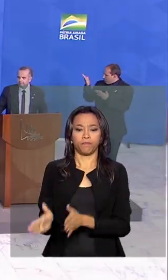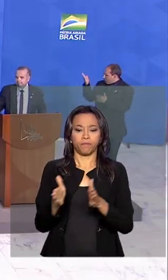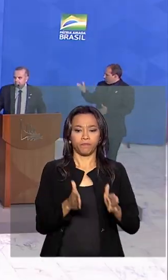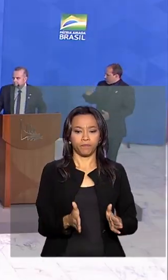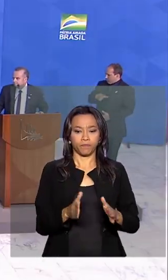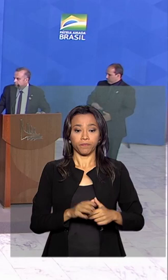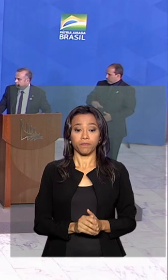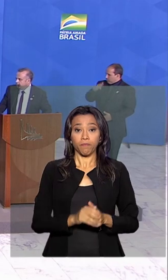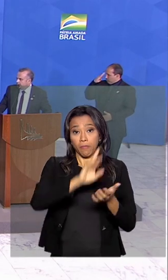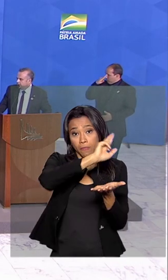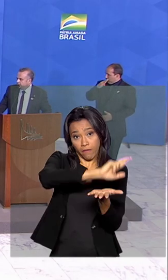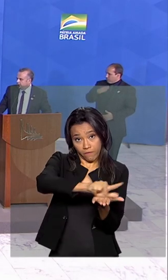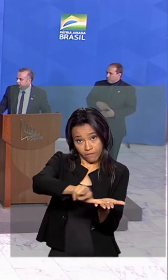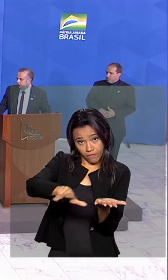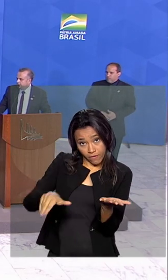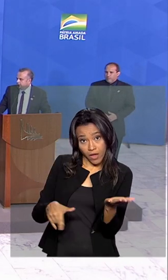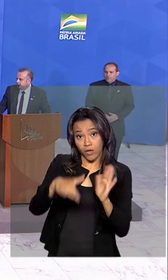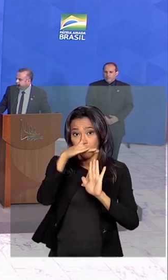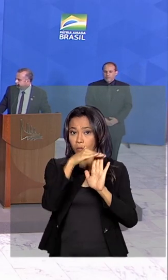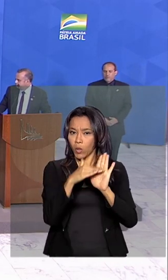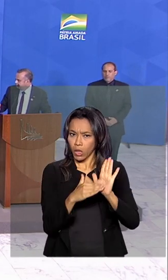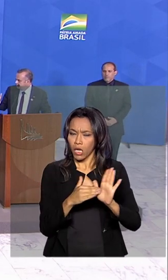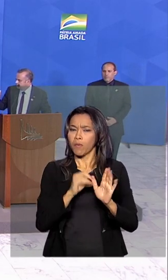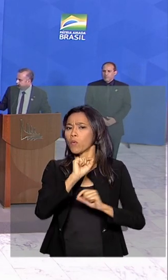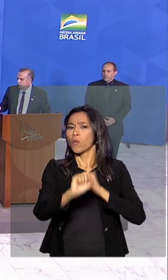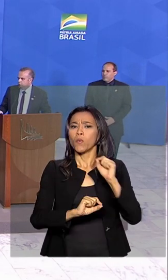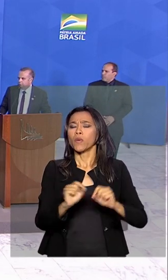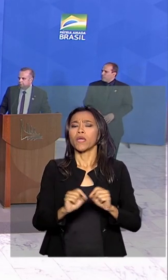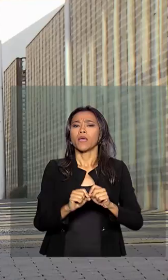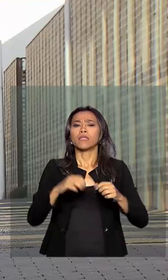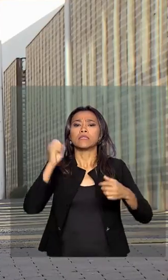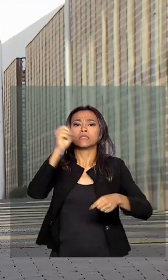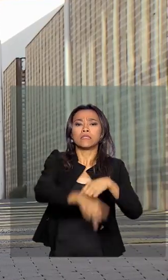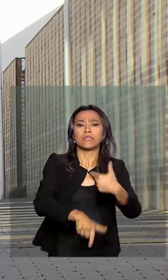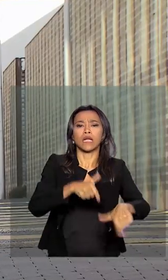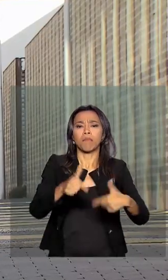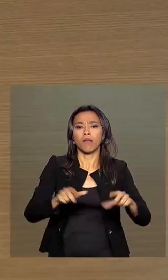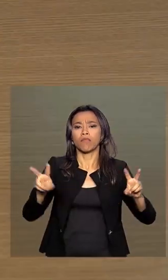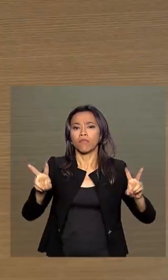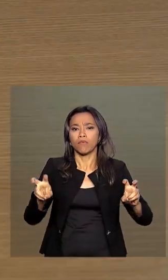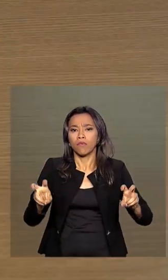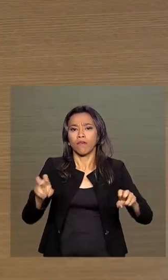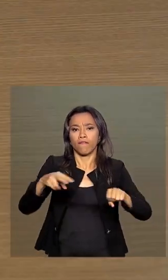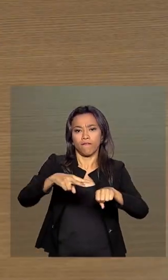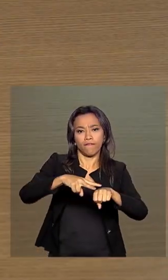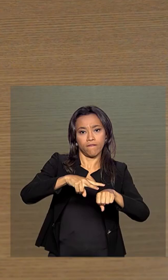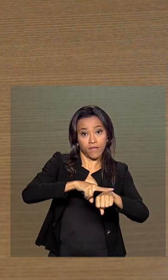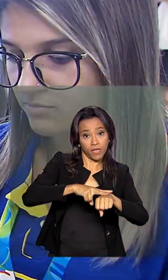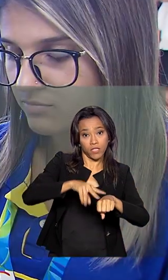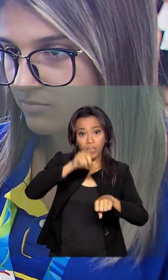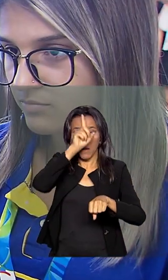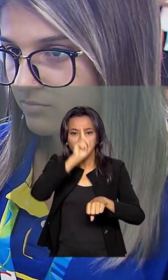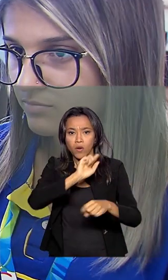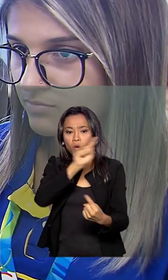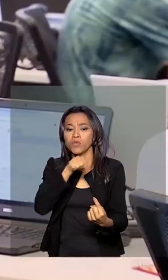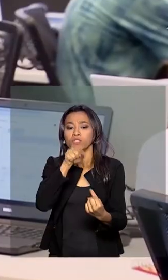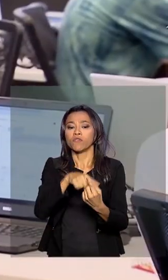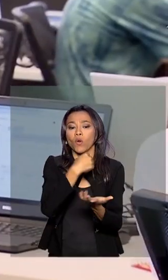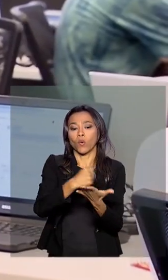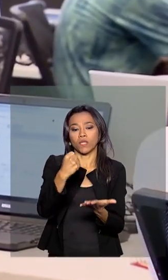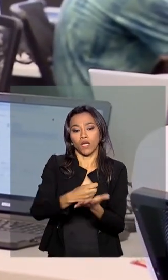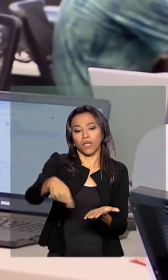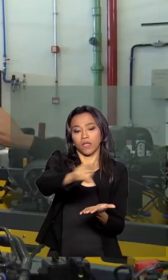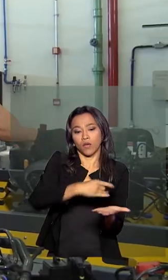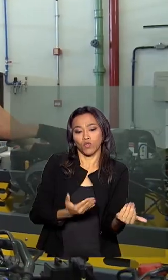Entre as ações do programa está previsto o emprego verde e amarelo. O objetivo é facilitar a contratação dos jovens que